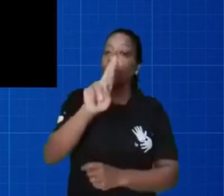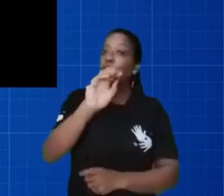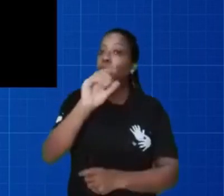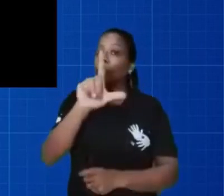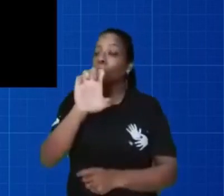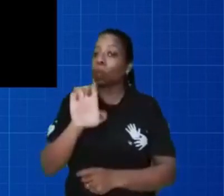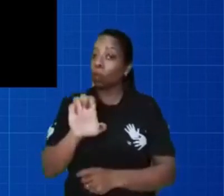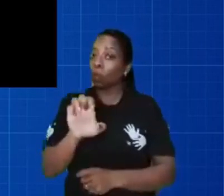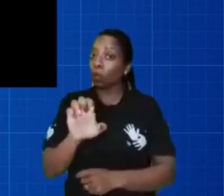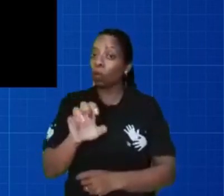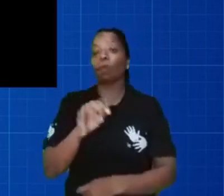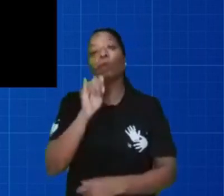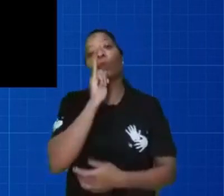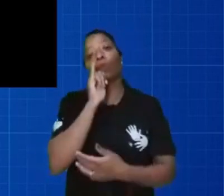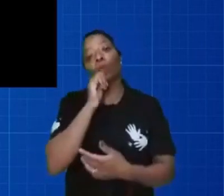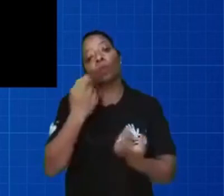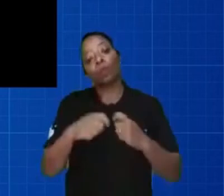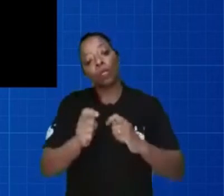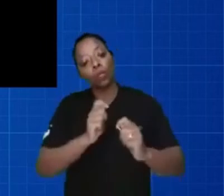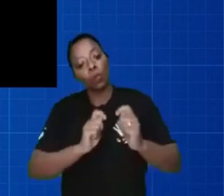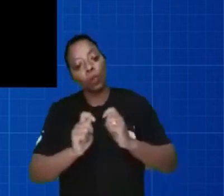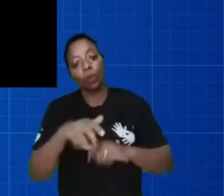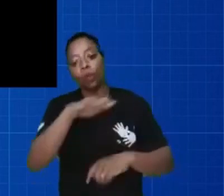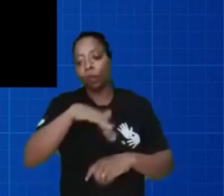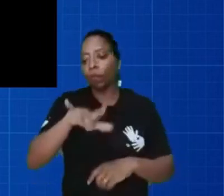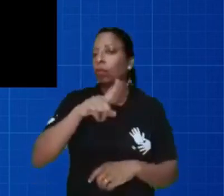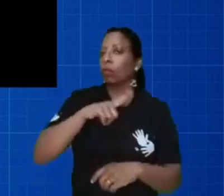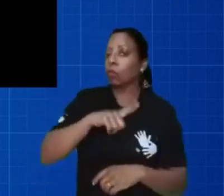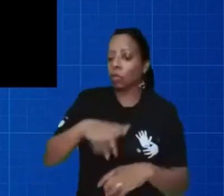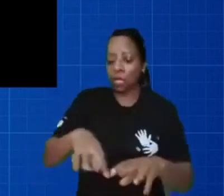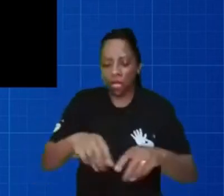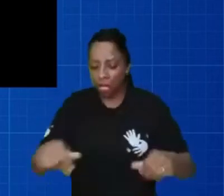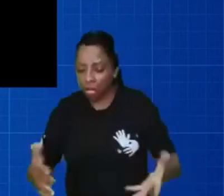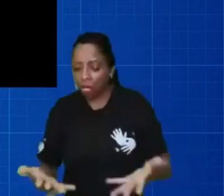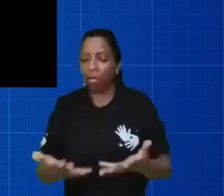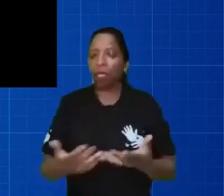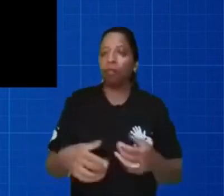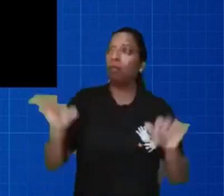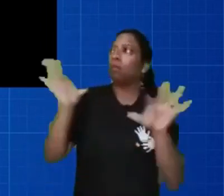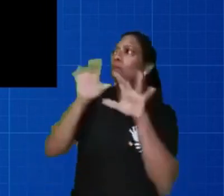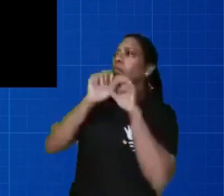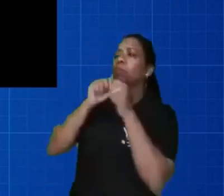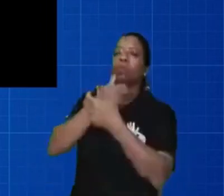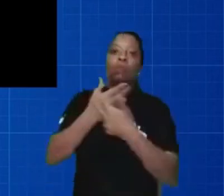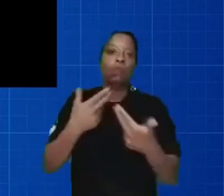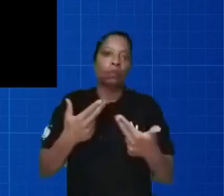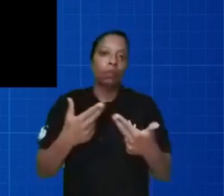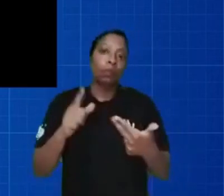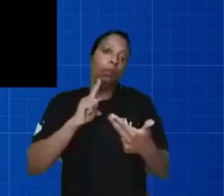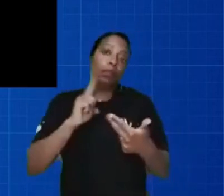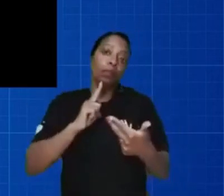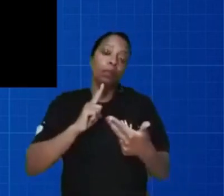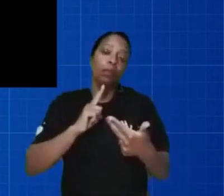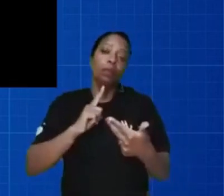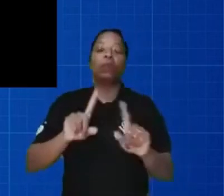a chance de ter um acidente, se contaminar, existe. A gente conta com as empresas, né, que sempre indicam que os funcionários